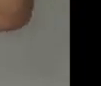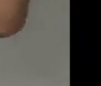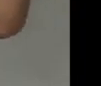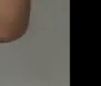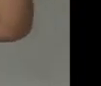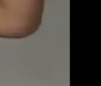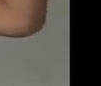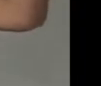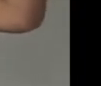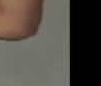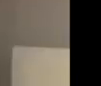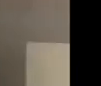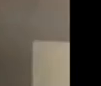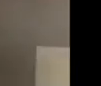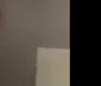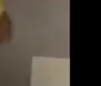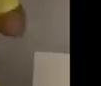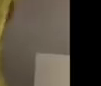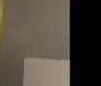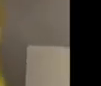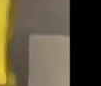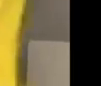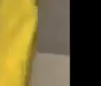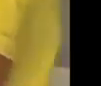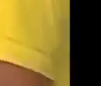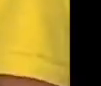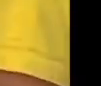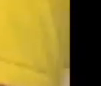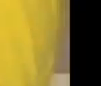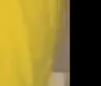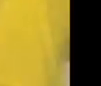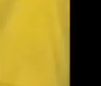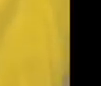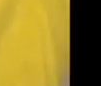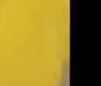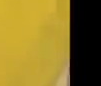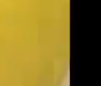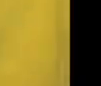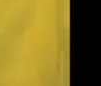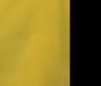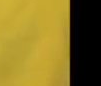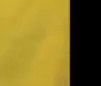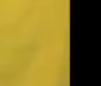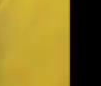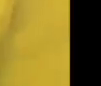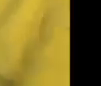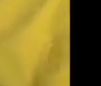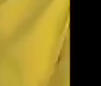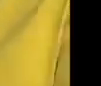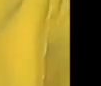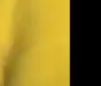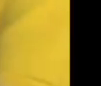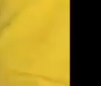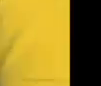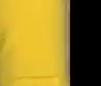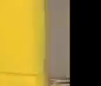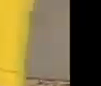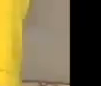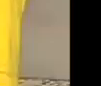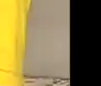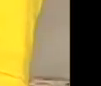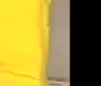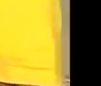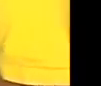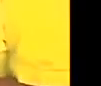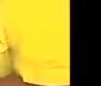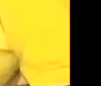no papel, vai ficar bem bonito. Aqui são os rolos, ó. Aqui é a cor que pega a tinta, que é o rolo maior. Ele que fez